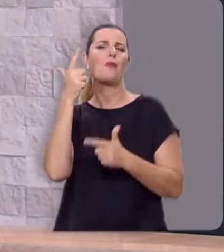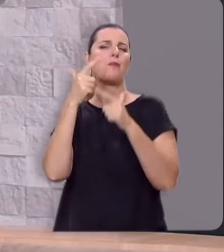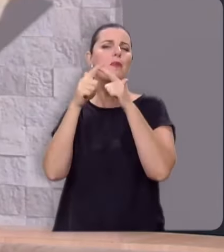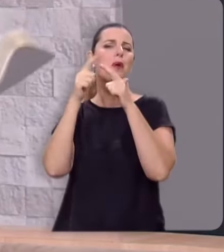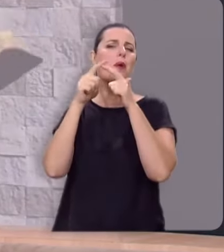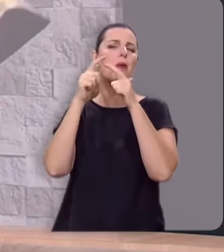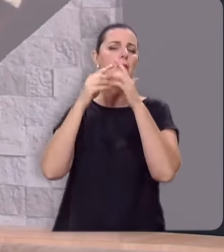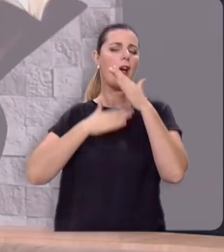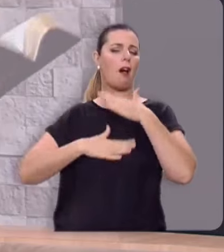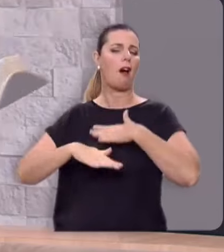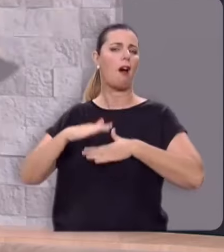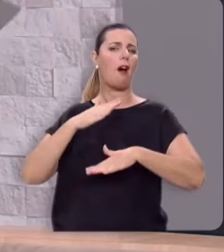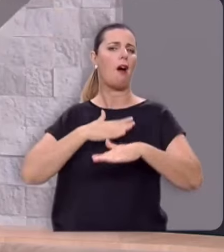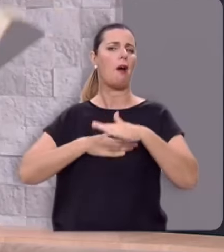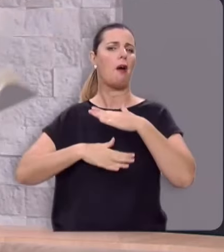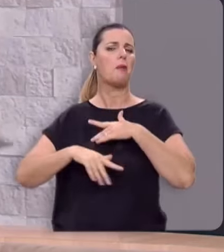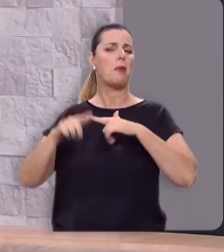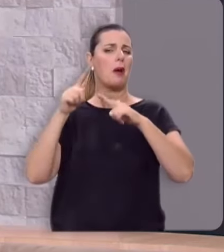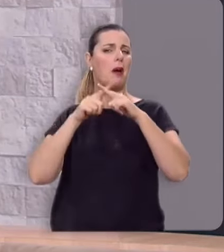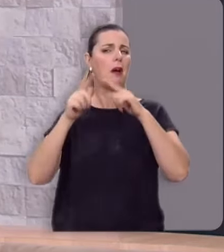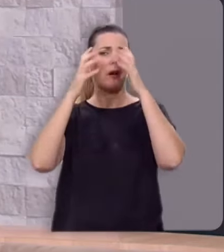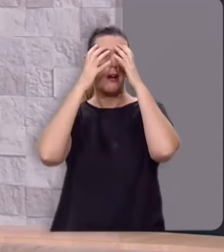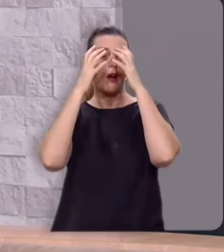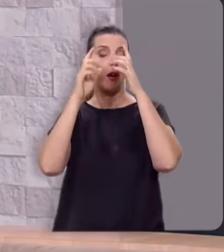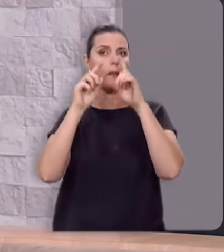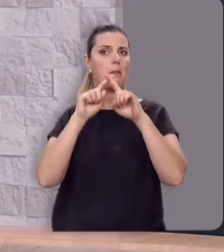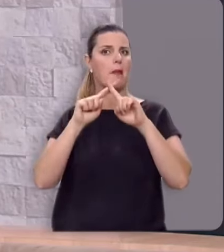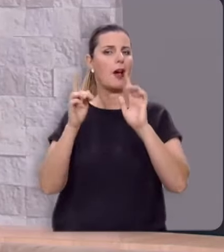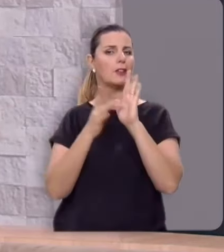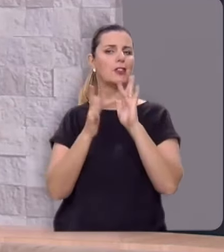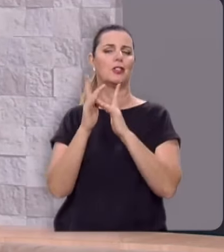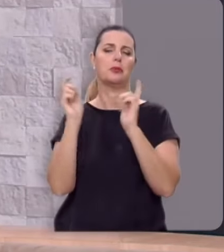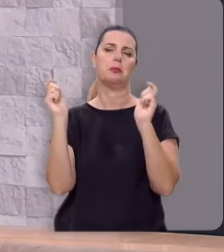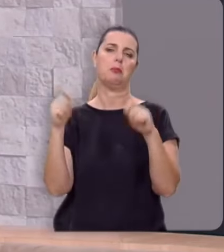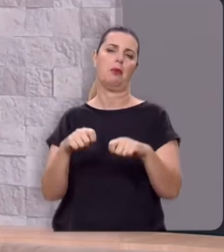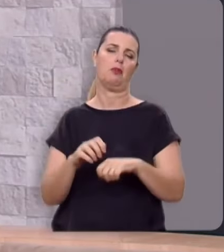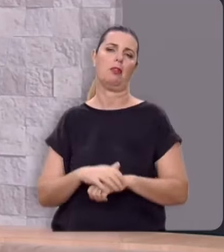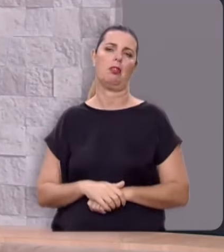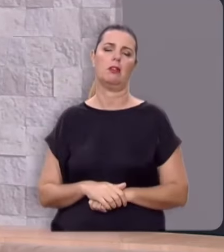problemas e acalmar os mares revoltos da vida, mas Ele pode.